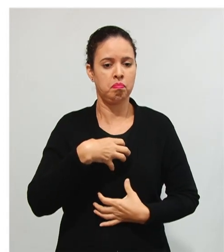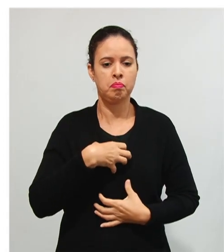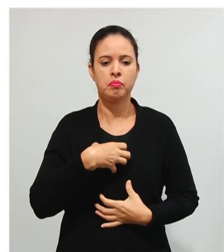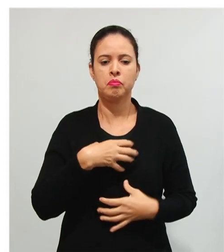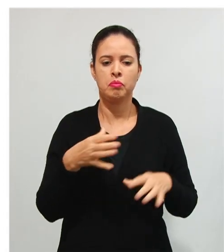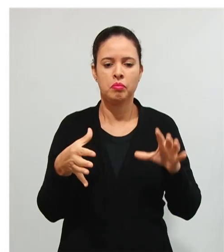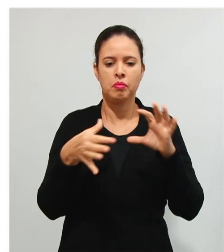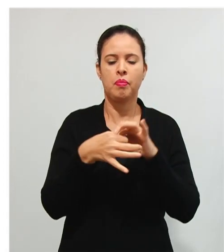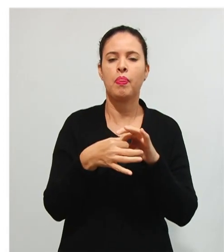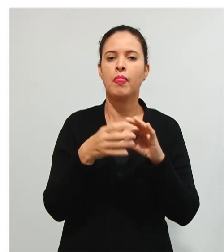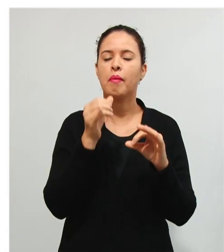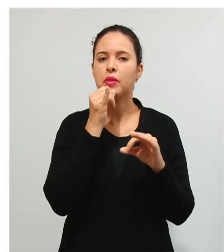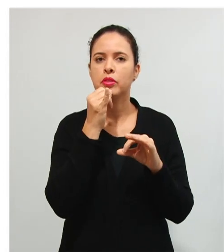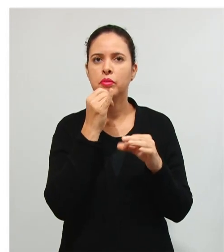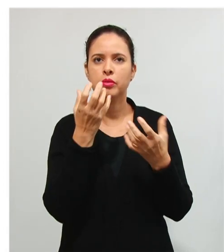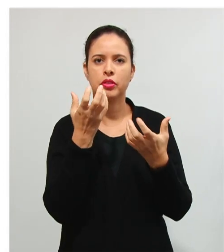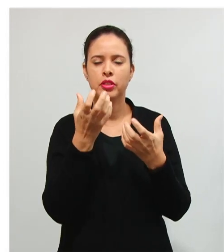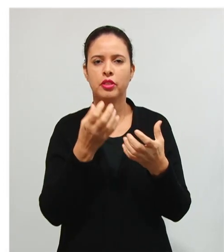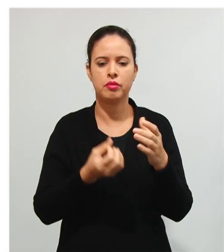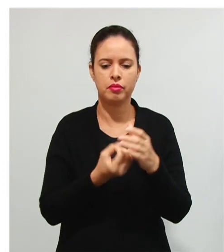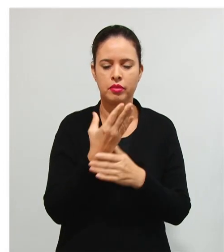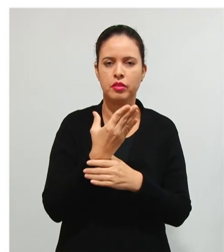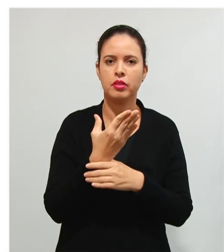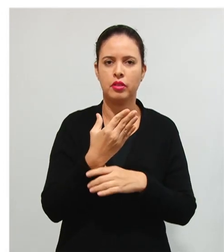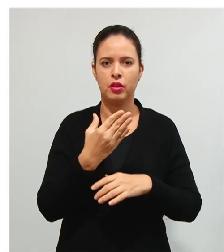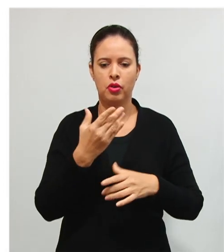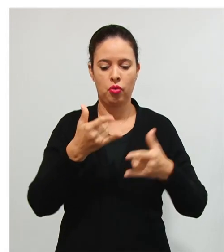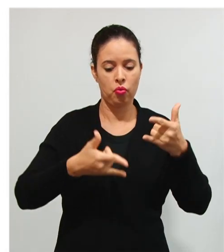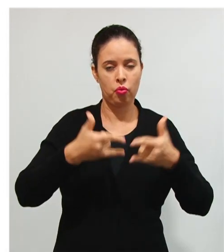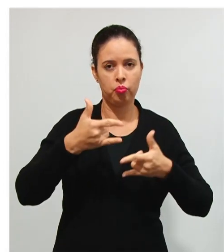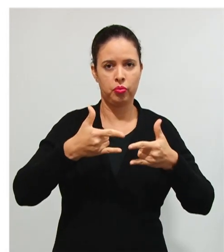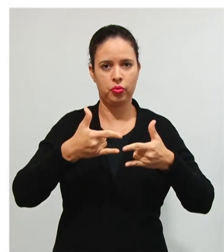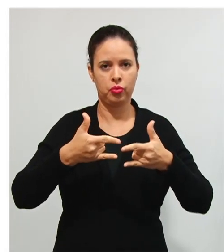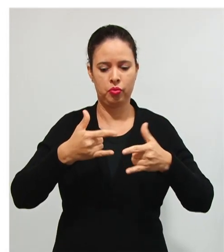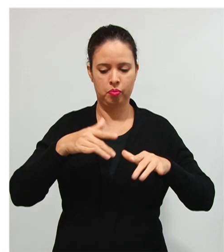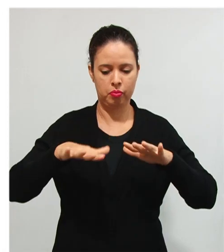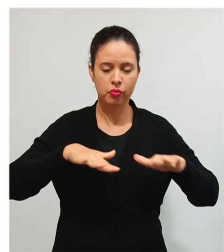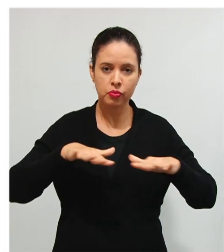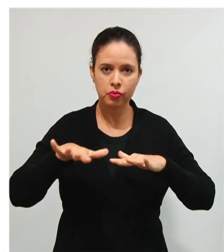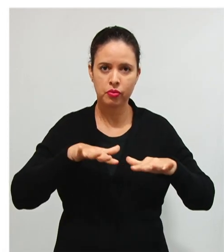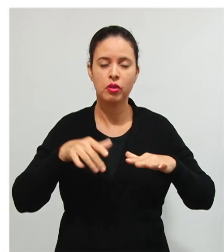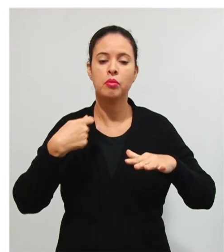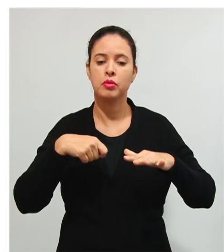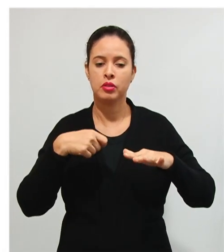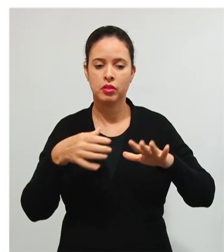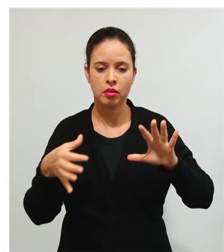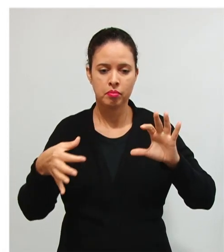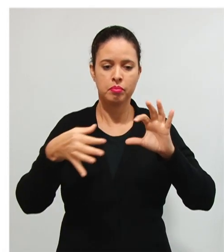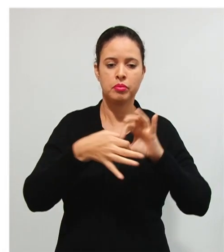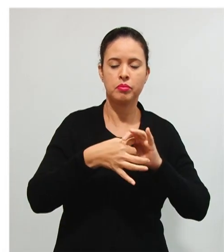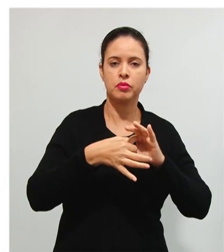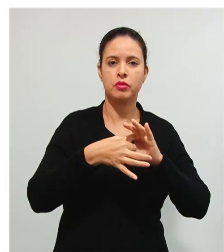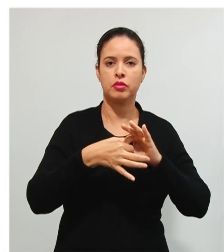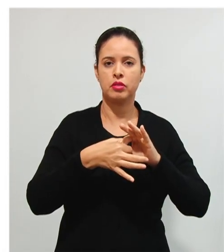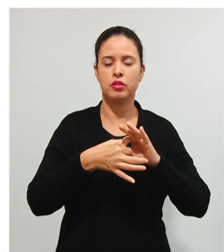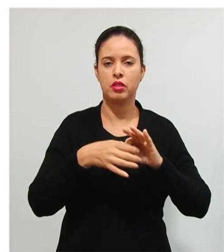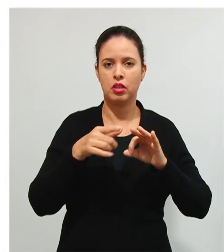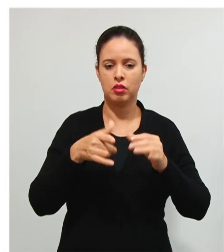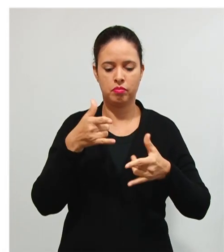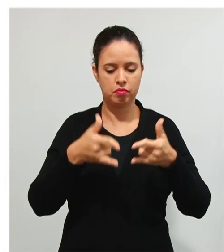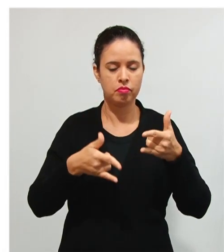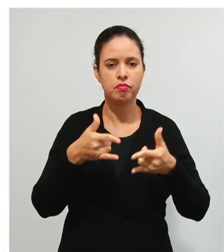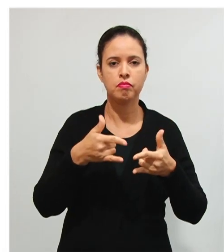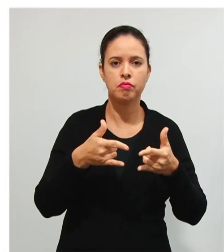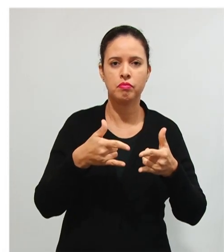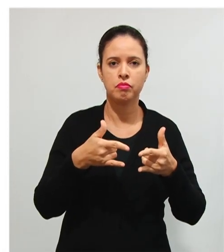quero criar um robô que se movimente, então vou ter que adicionar a esses pinos motores e vou comandar esses